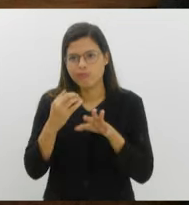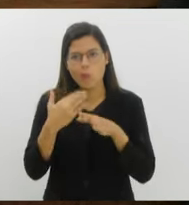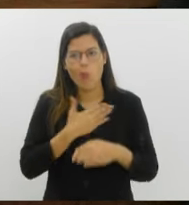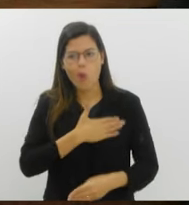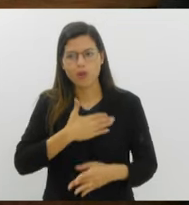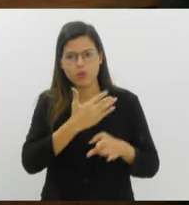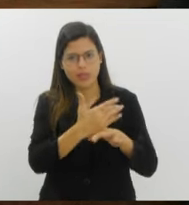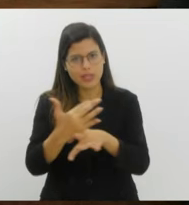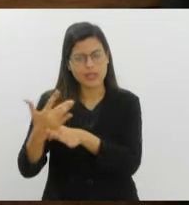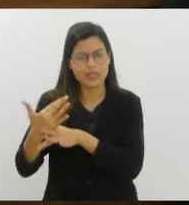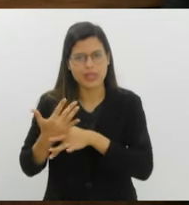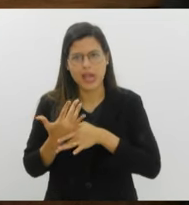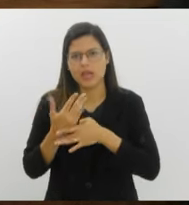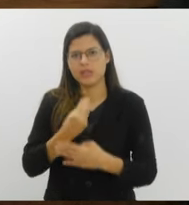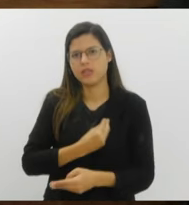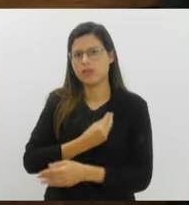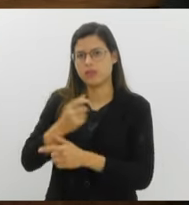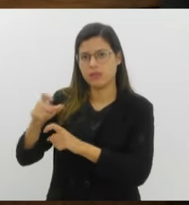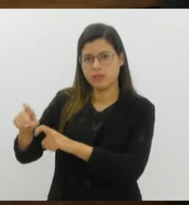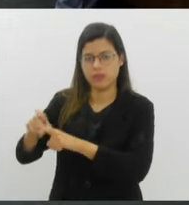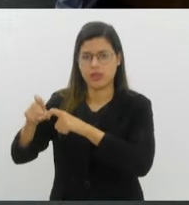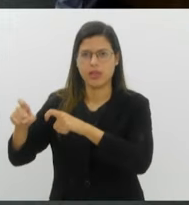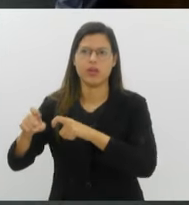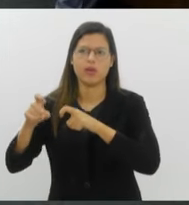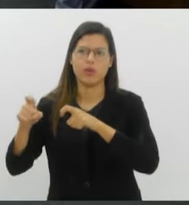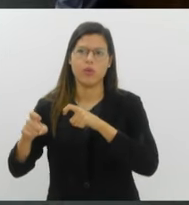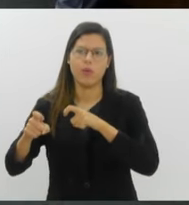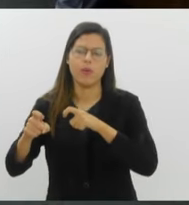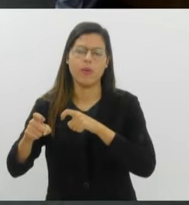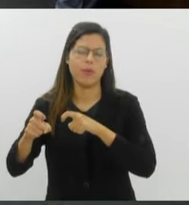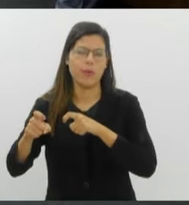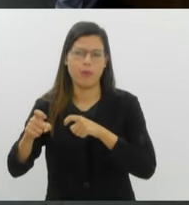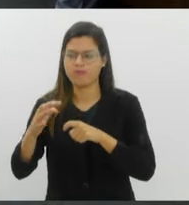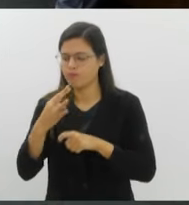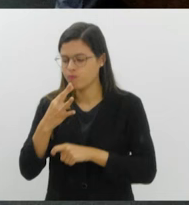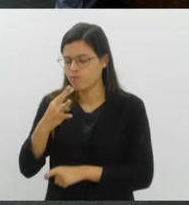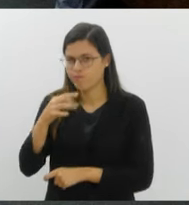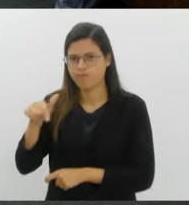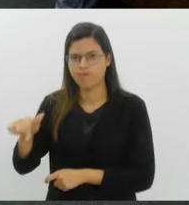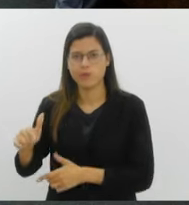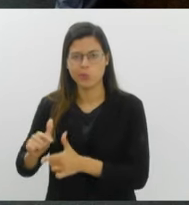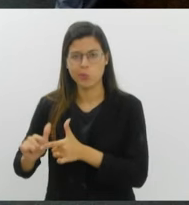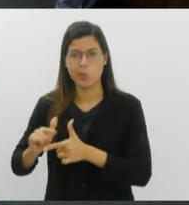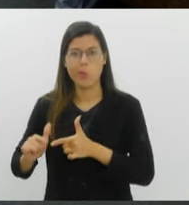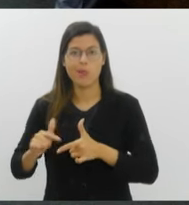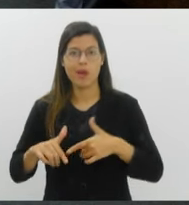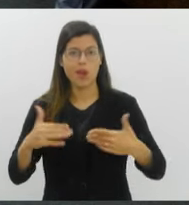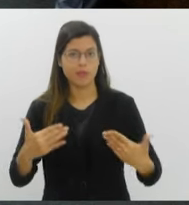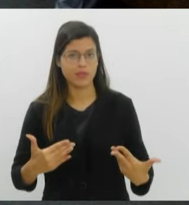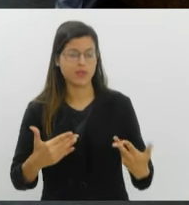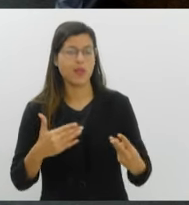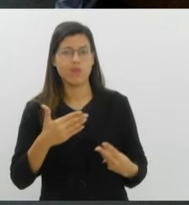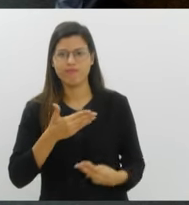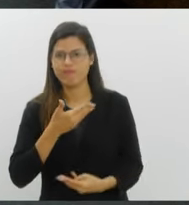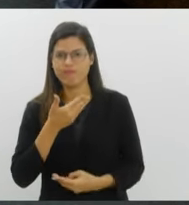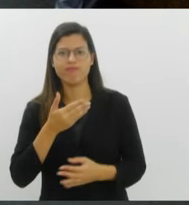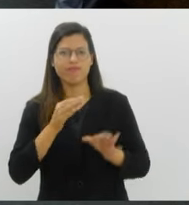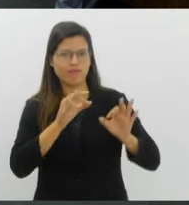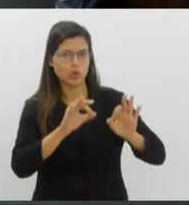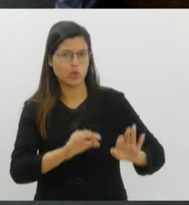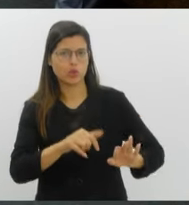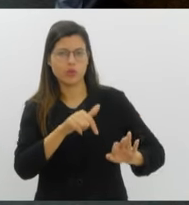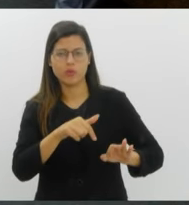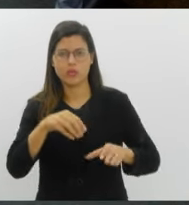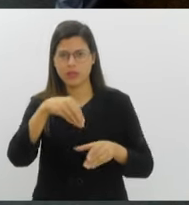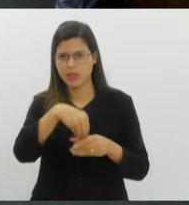no interior, eu gosto de viver os problemas do interior. Então, nada mais do que justo você estar nessa casa. O senhor abriu mão